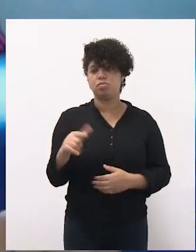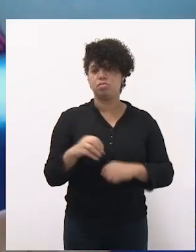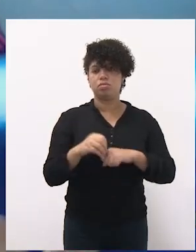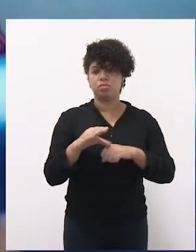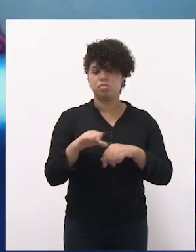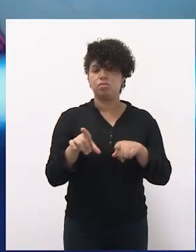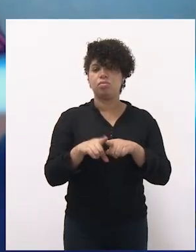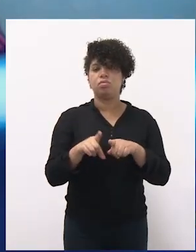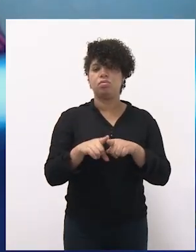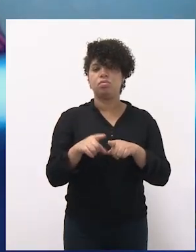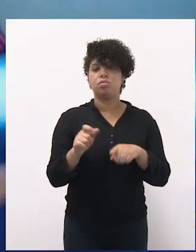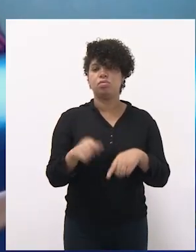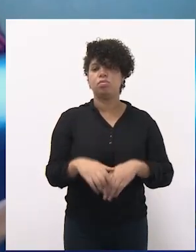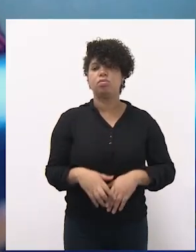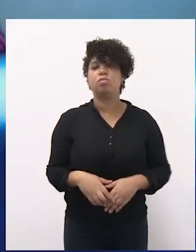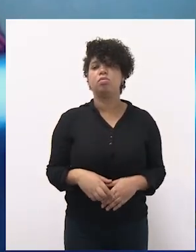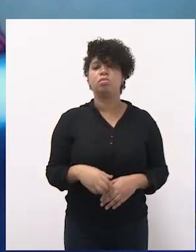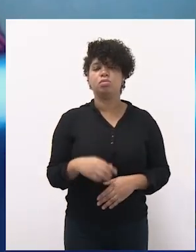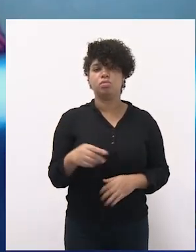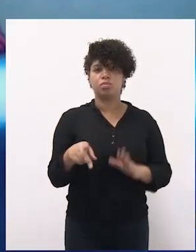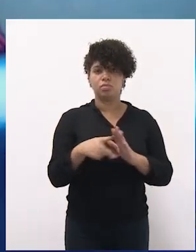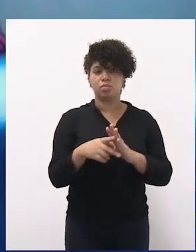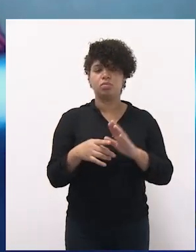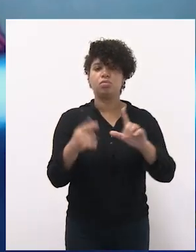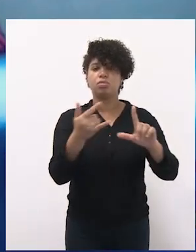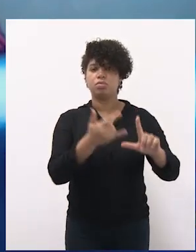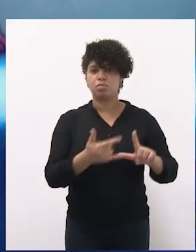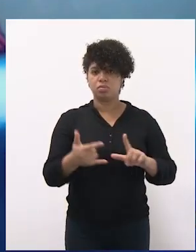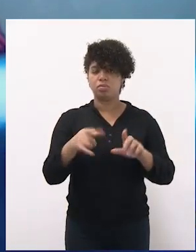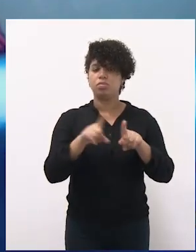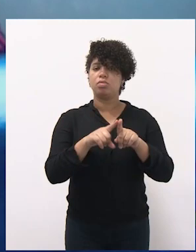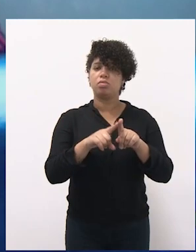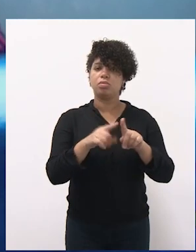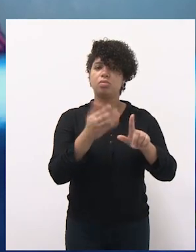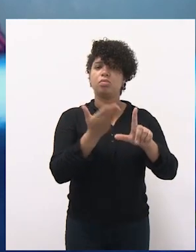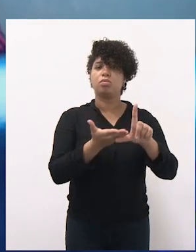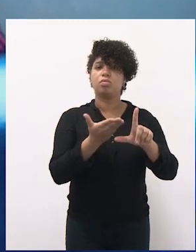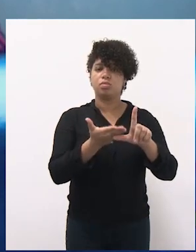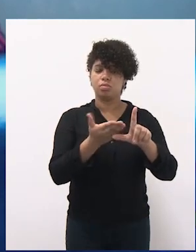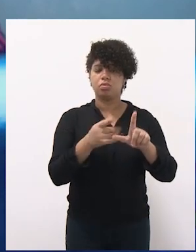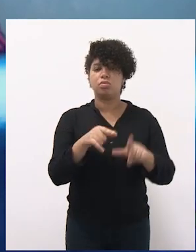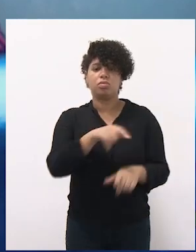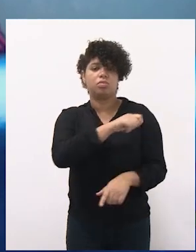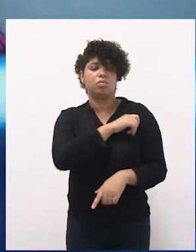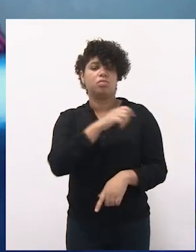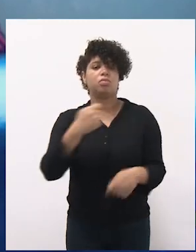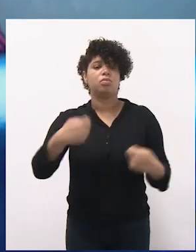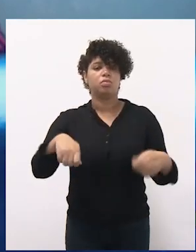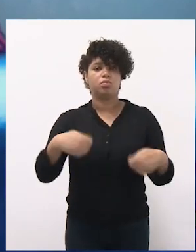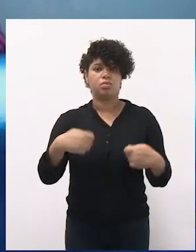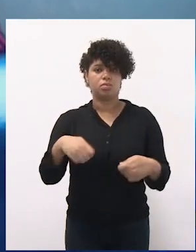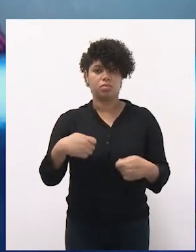aí relacionada ao Meet, é o do Classroom, é que o seu aluno deve ter